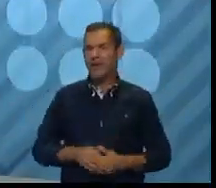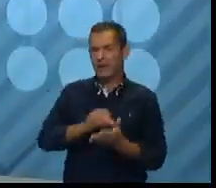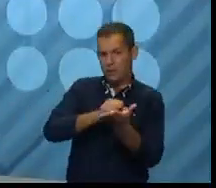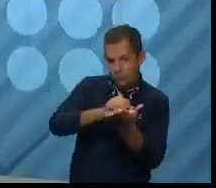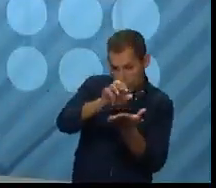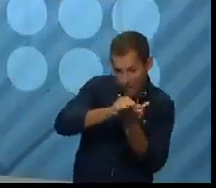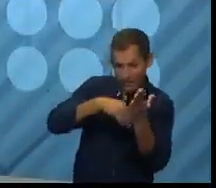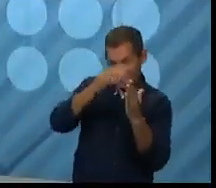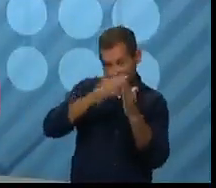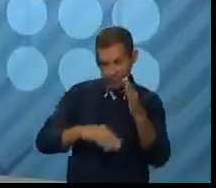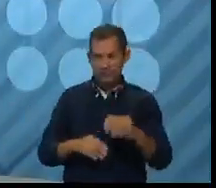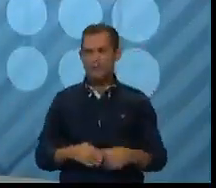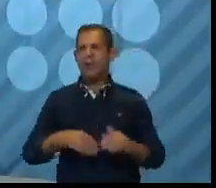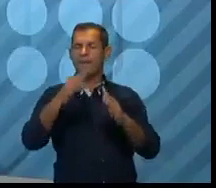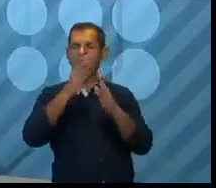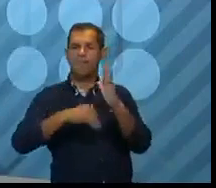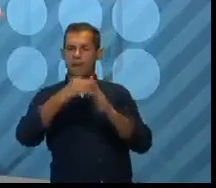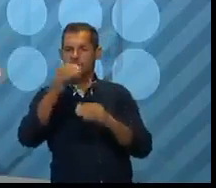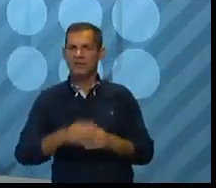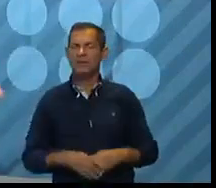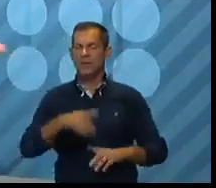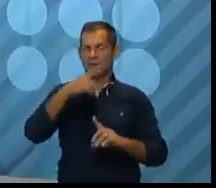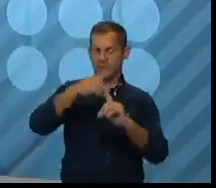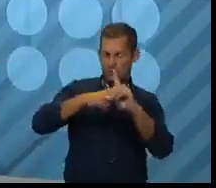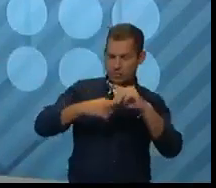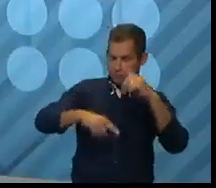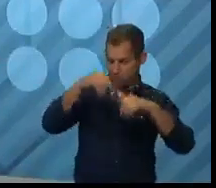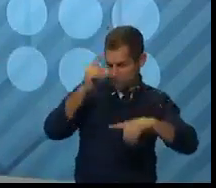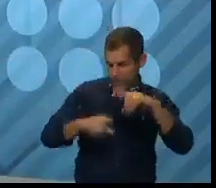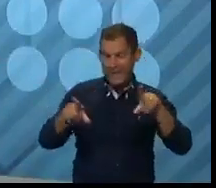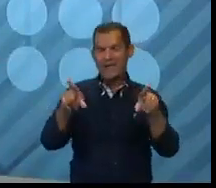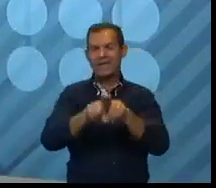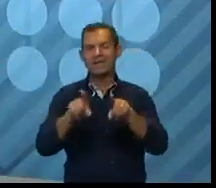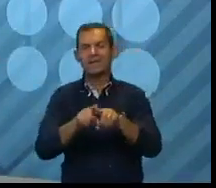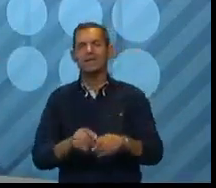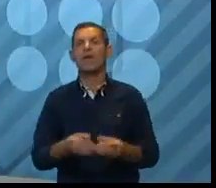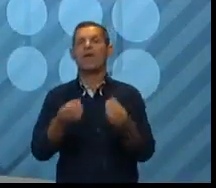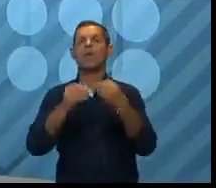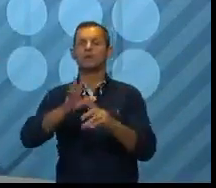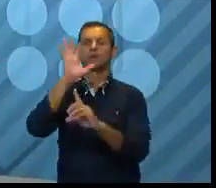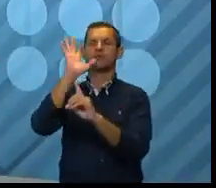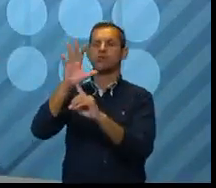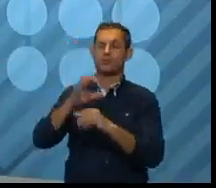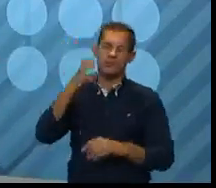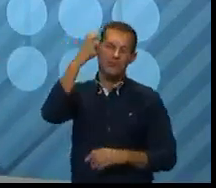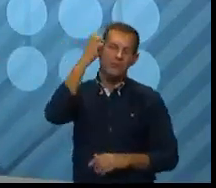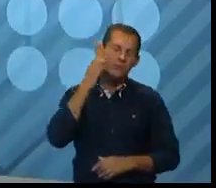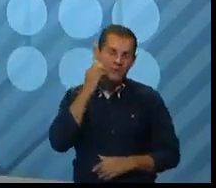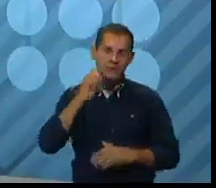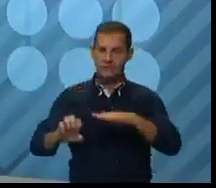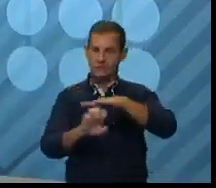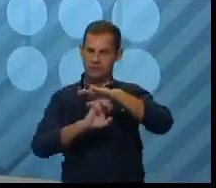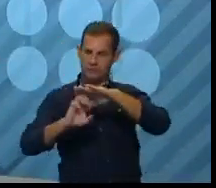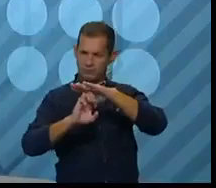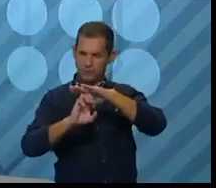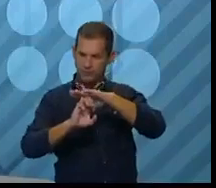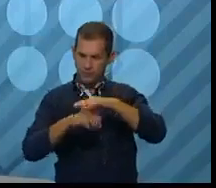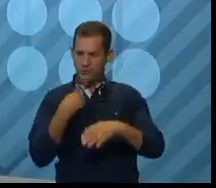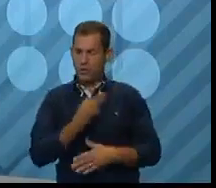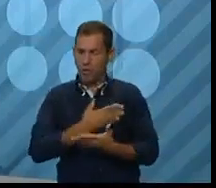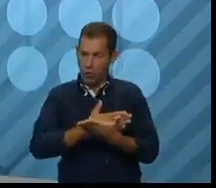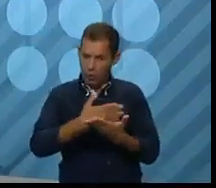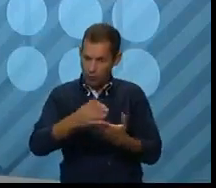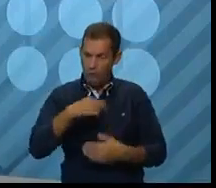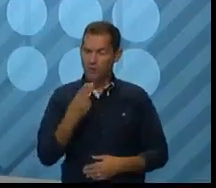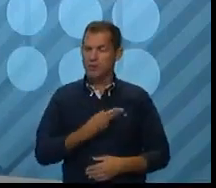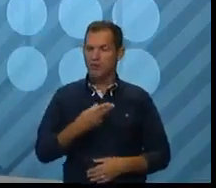consumo de tinta para pintar determinados tipos de chapa, também como isso impacta no lucro da empresa. Então, vamos começar